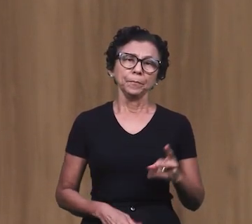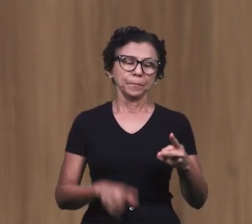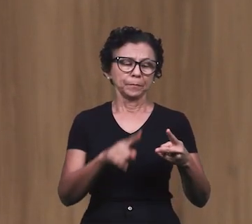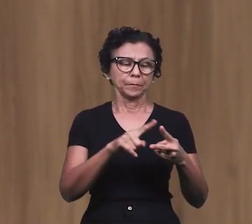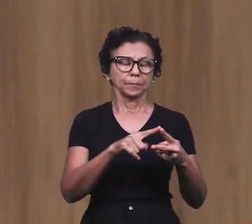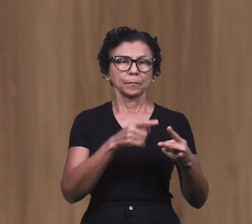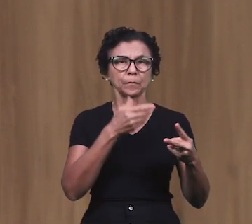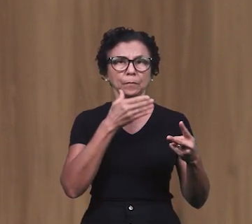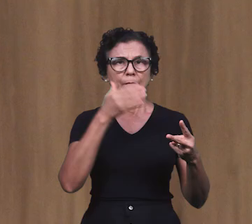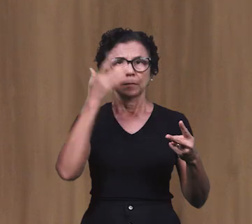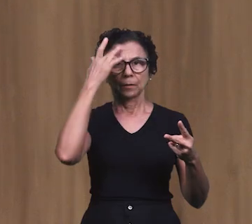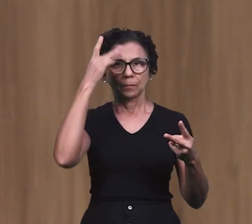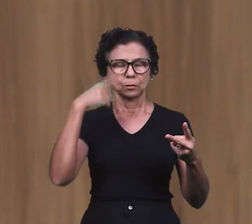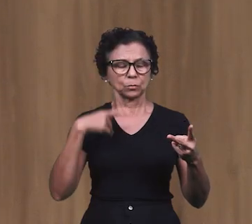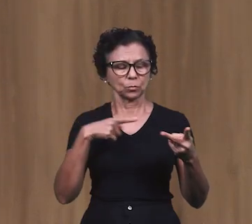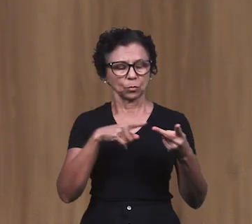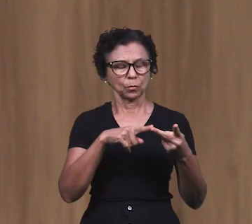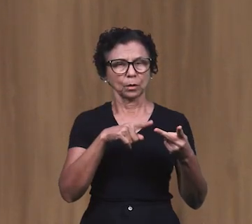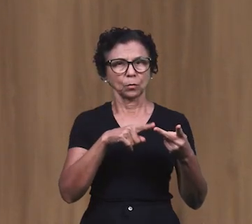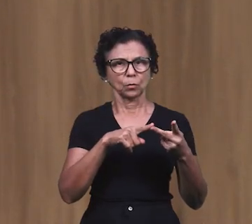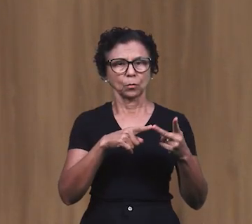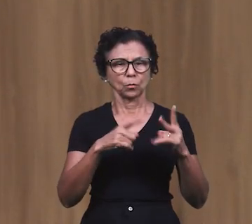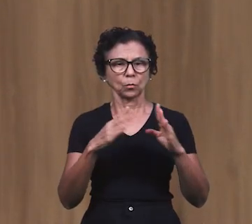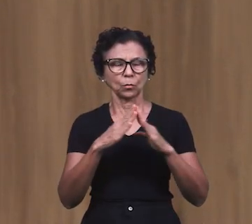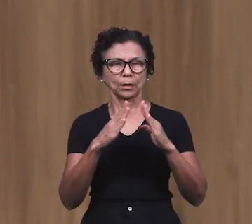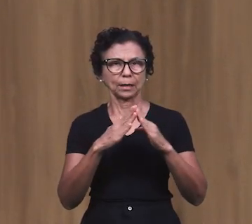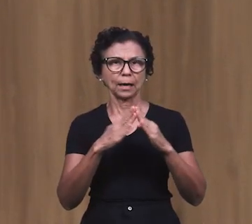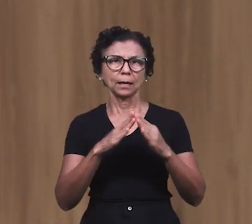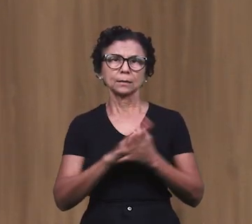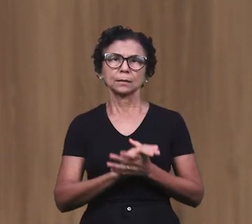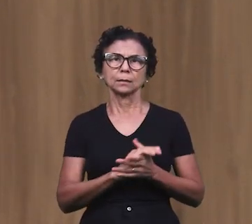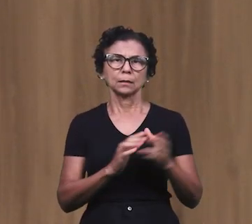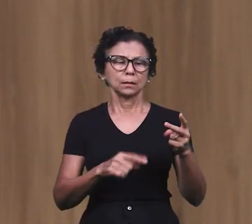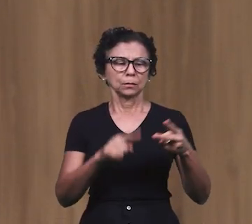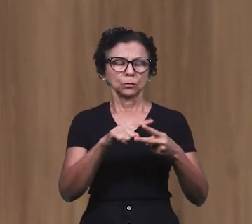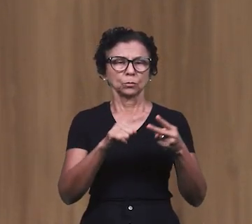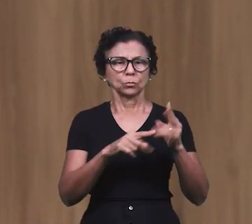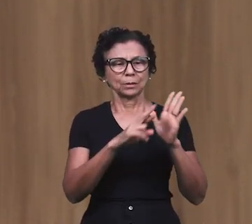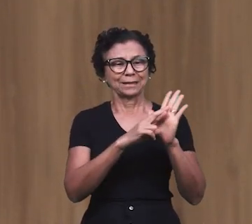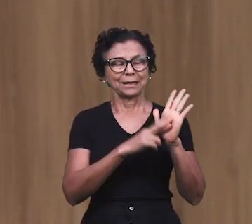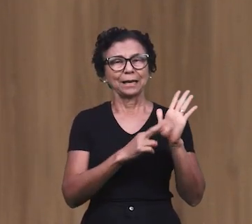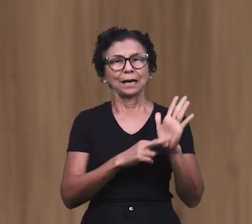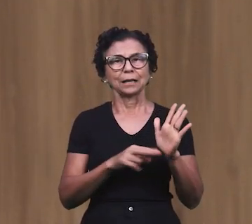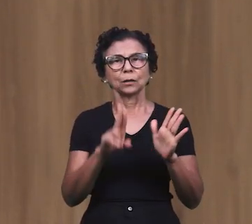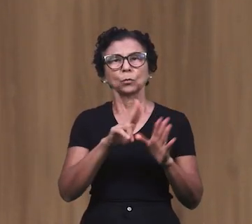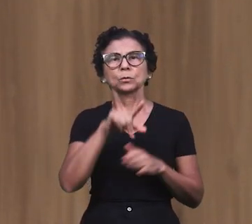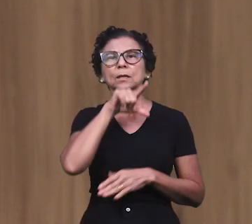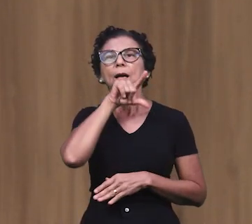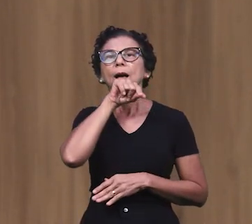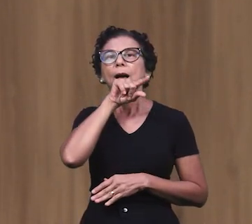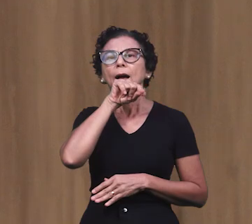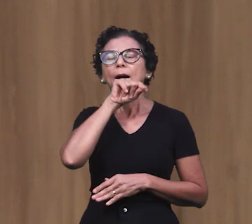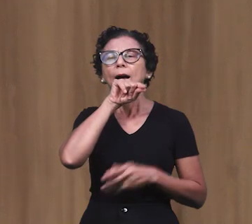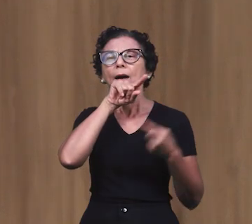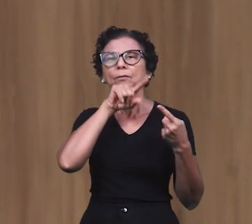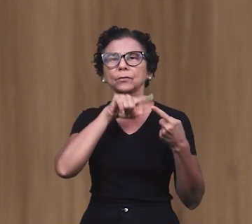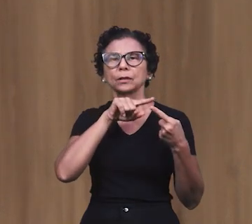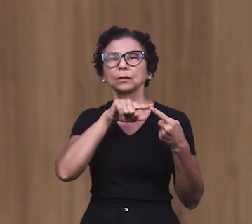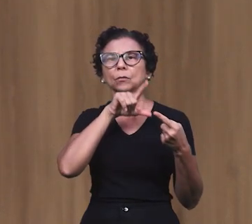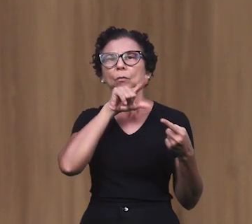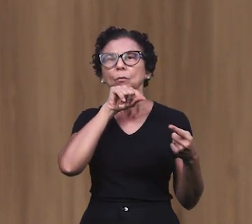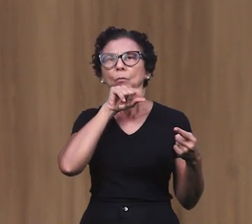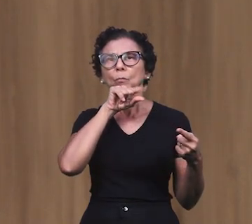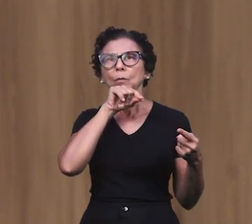tem o mesmo detalhe. No final, tem um procedimento com as aves. E uma ave, ela vai